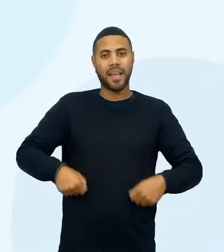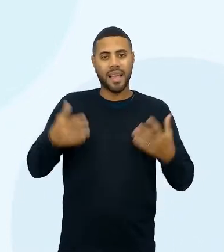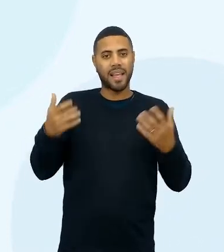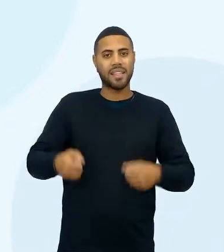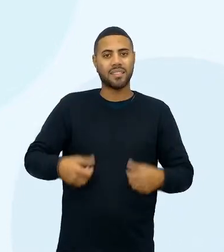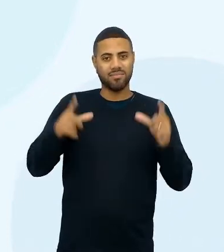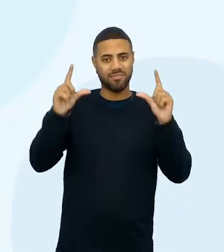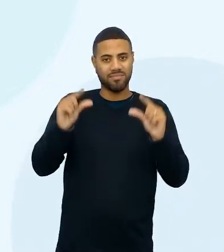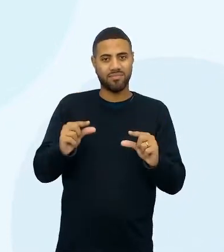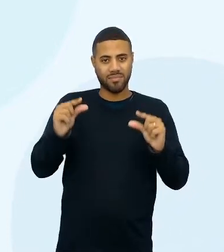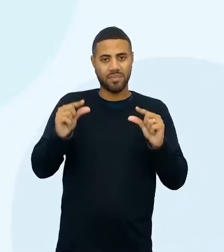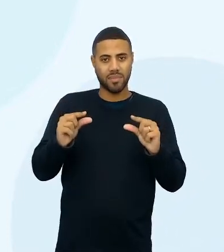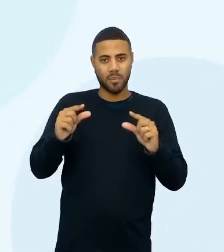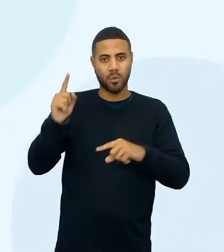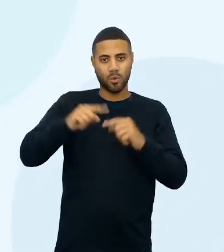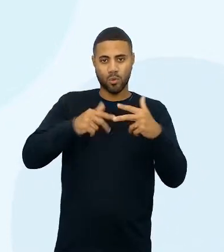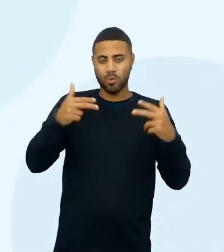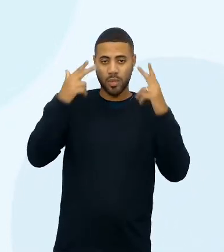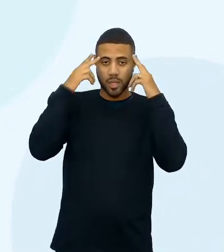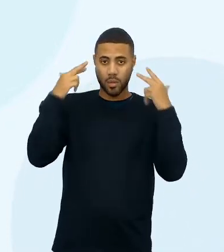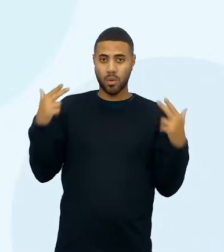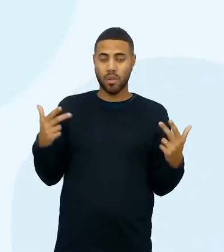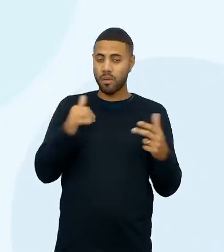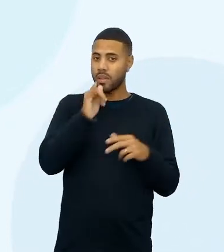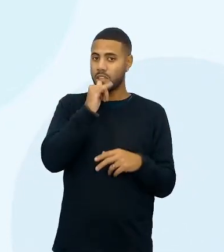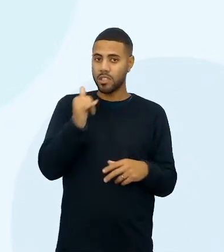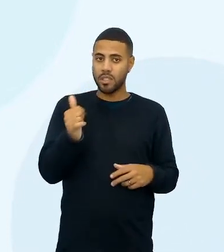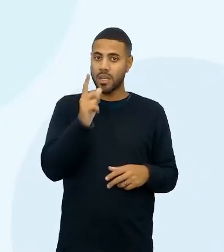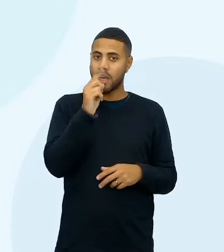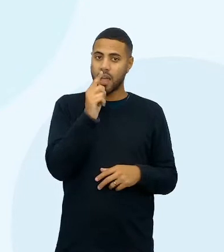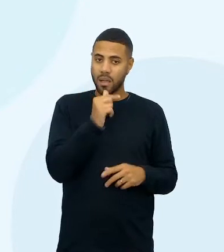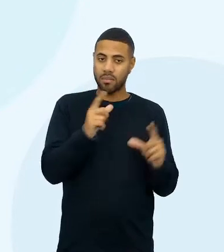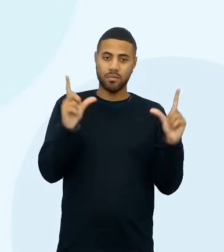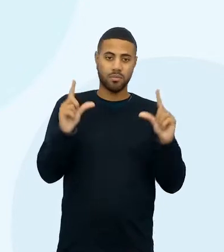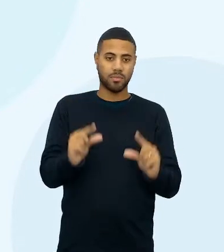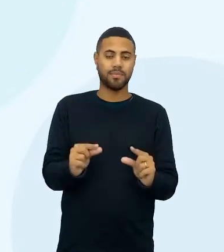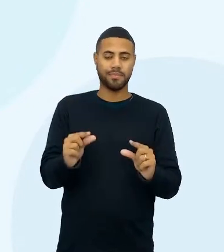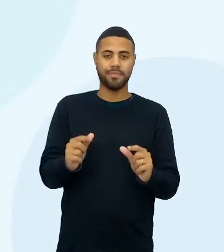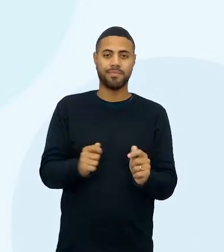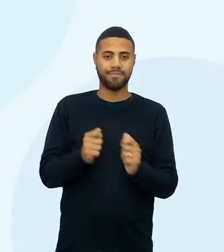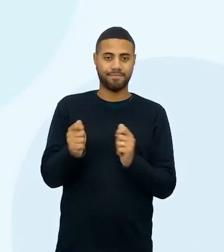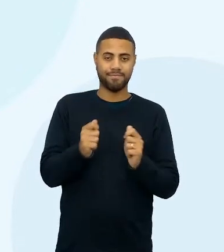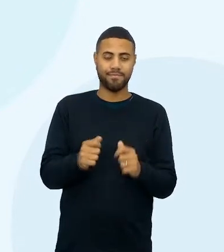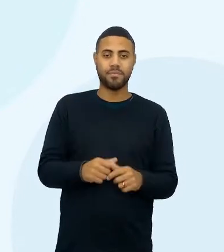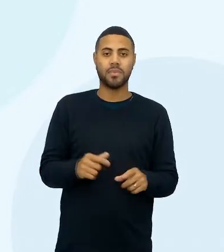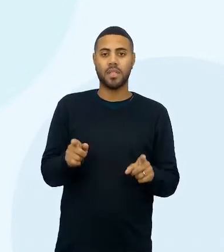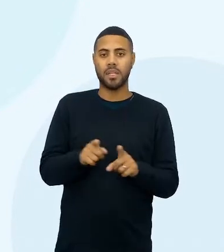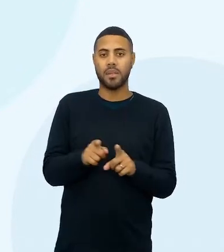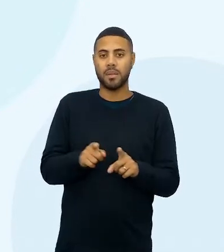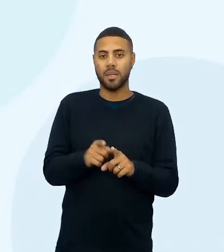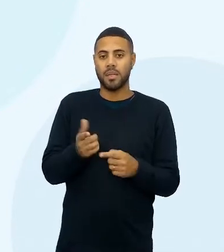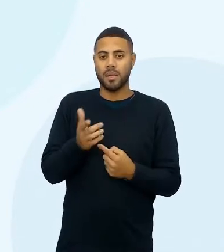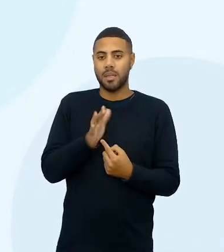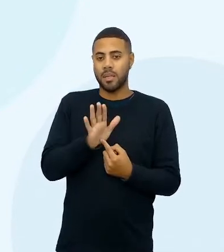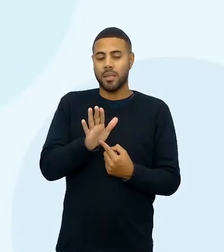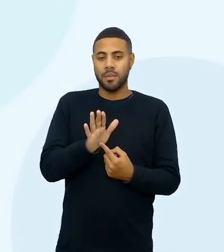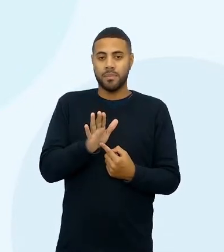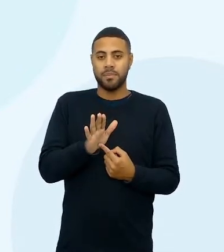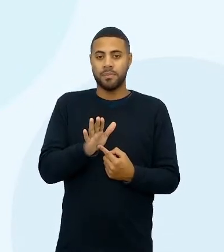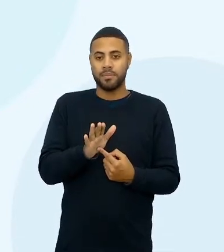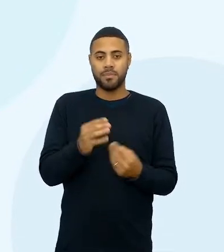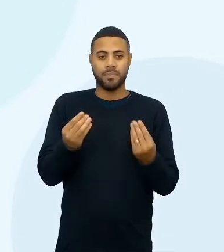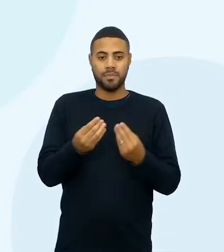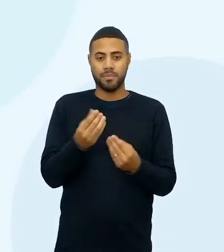menos matéria-prima, menos energia, né, menos insumos, obtendo não apenas a adequação